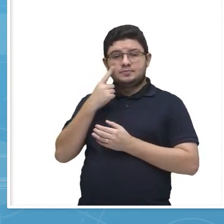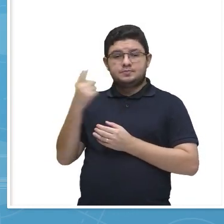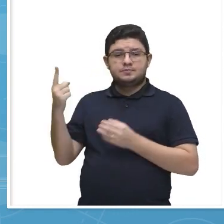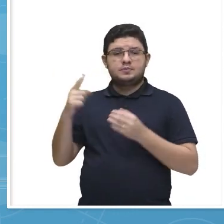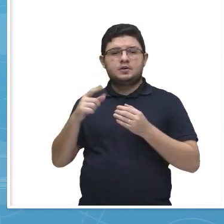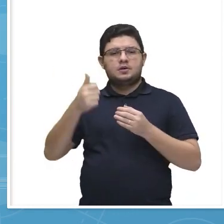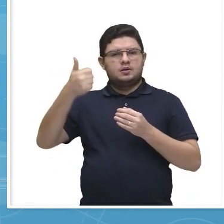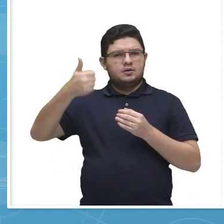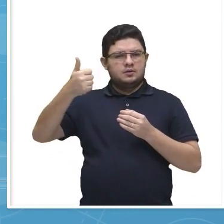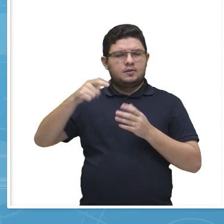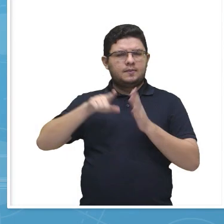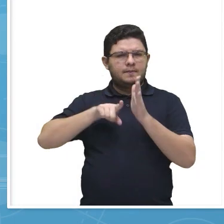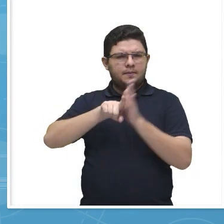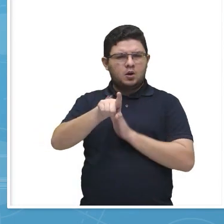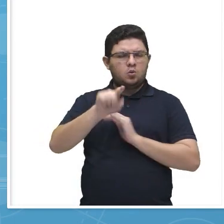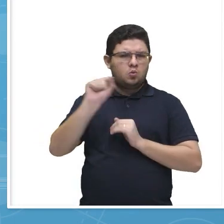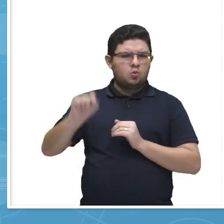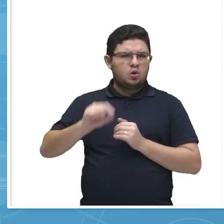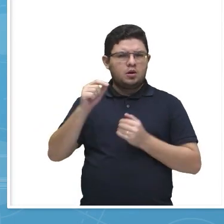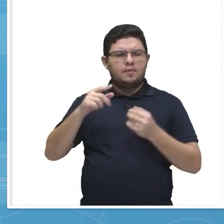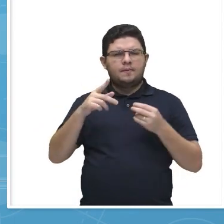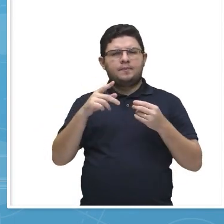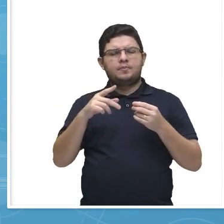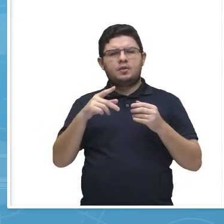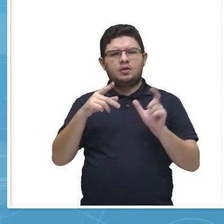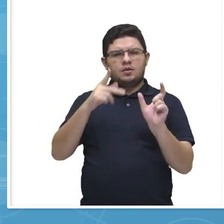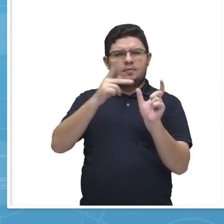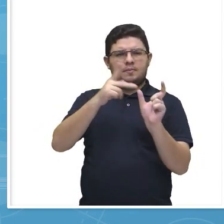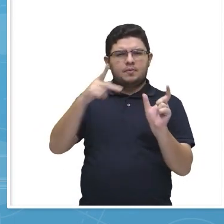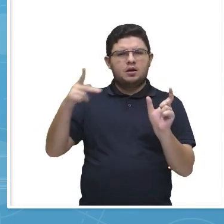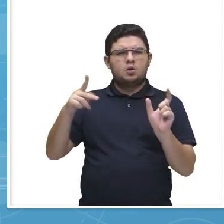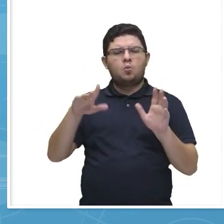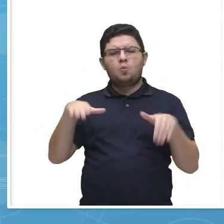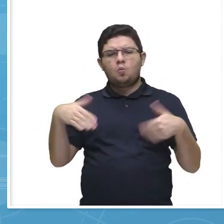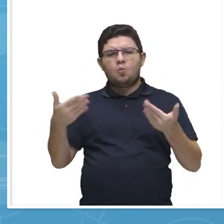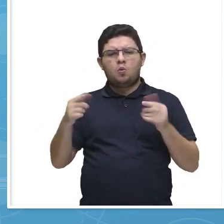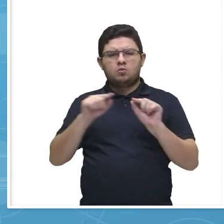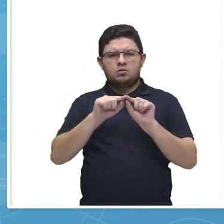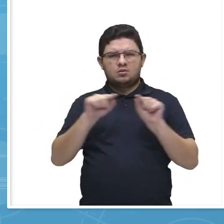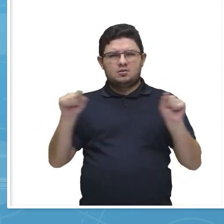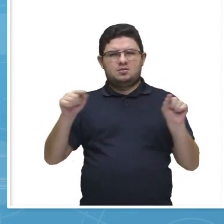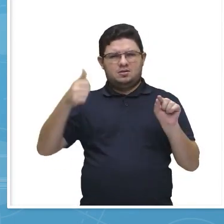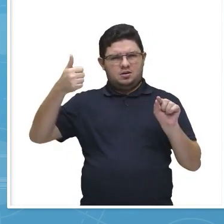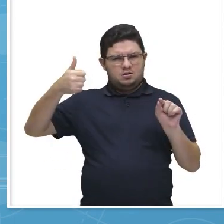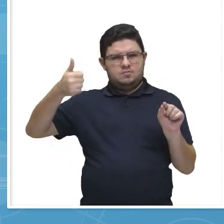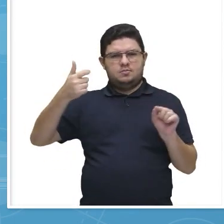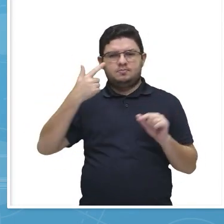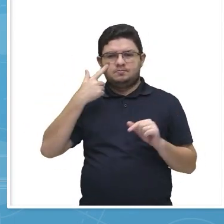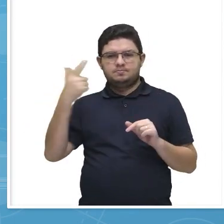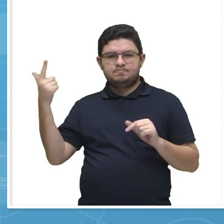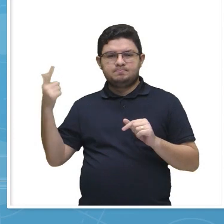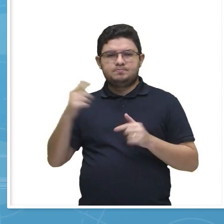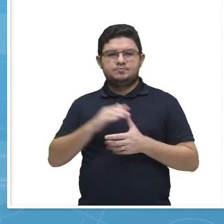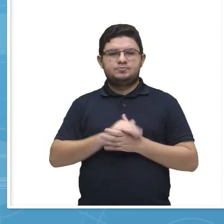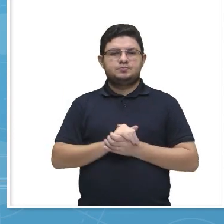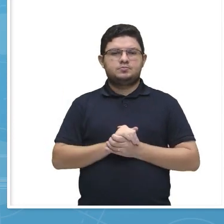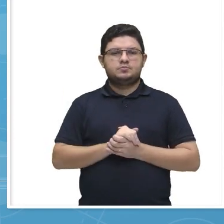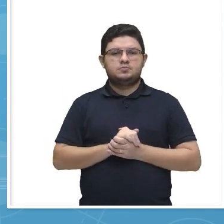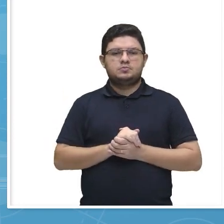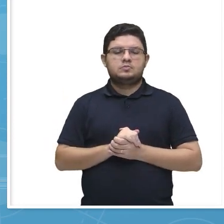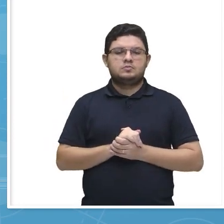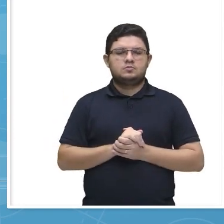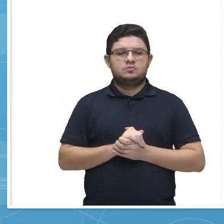verso? Vamos voltar ao primeiro verso do soneto. Está aqui o primeiro verso. São demais os perigos